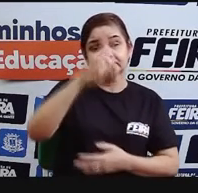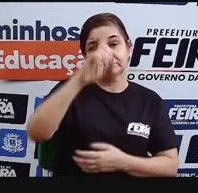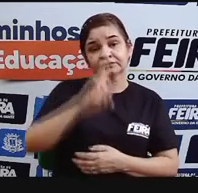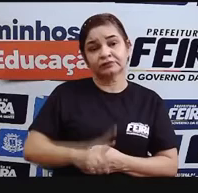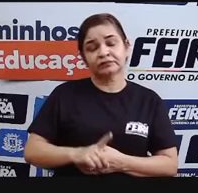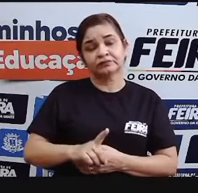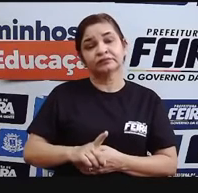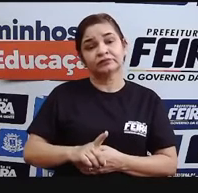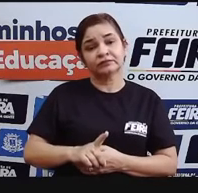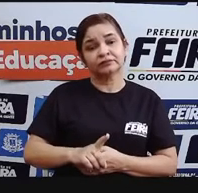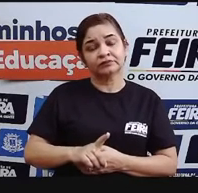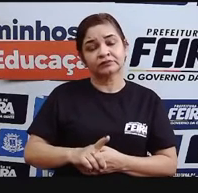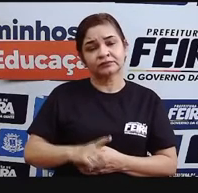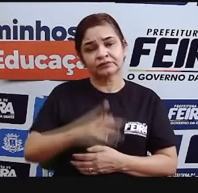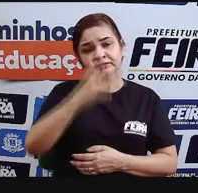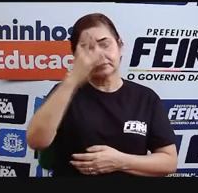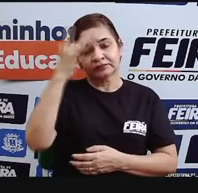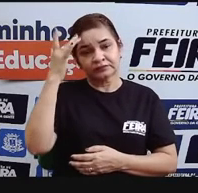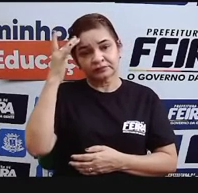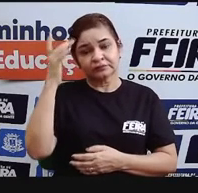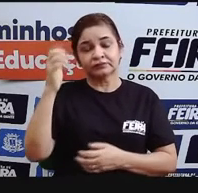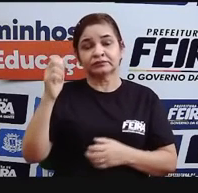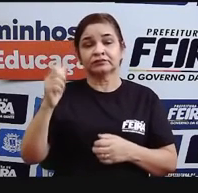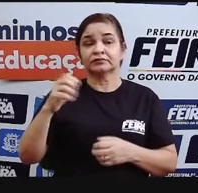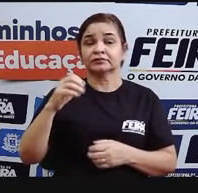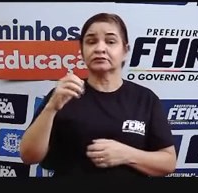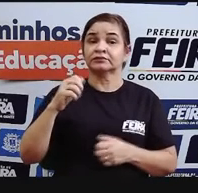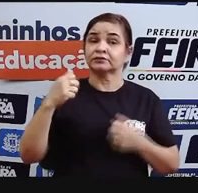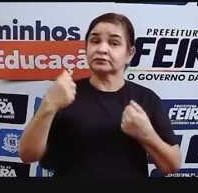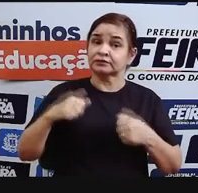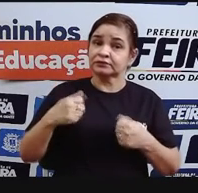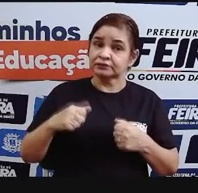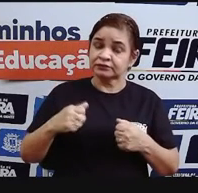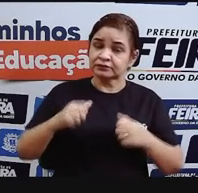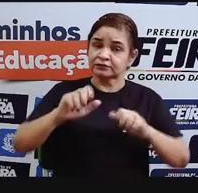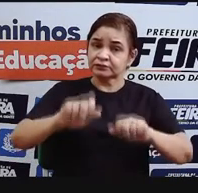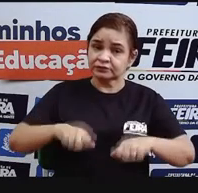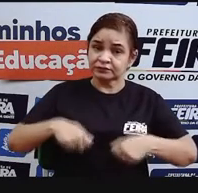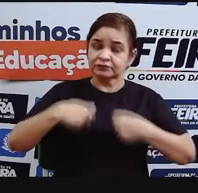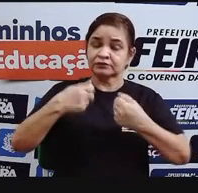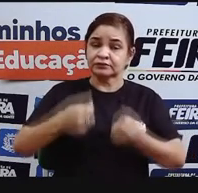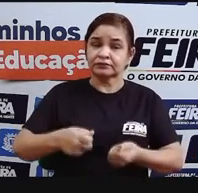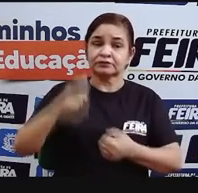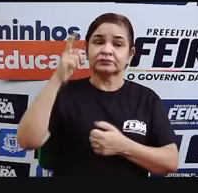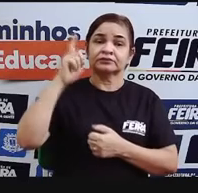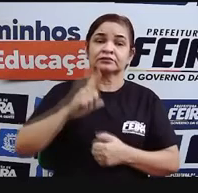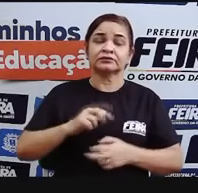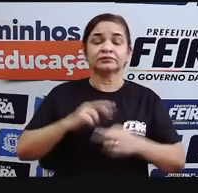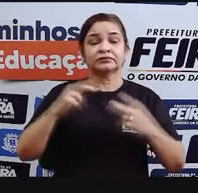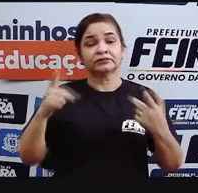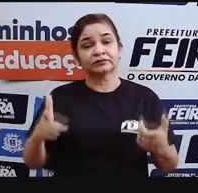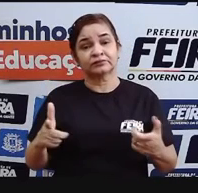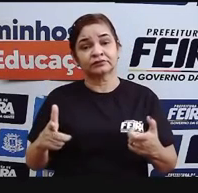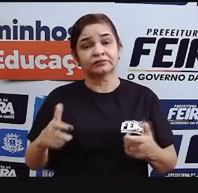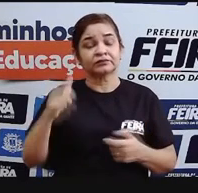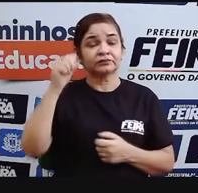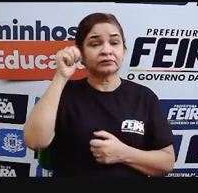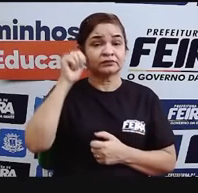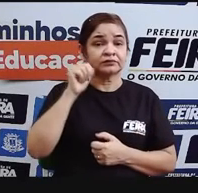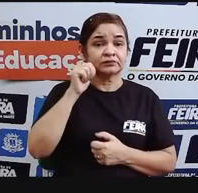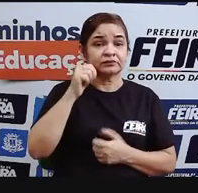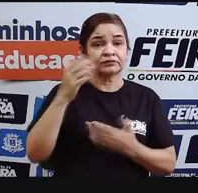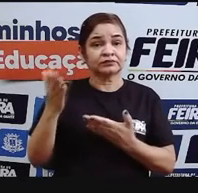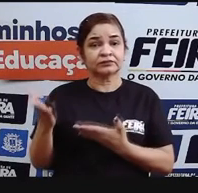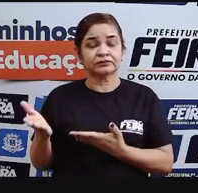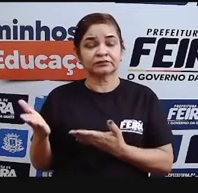das chamadas minorias sociais. Dentre essas minorias sociais está a categoria mulheres, e que a Malala,